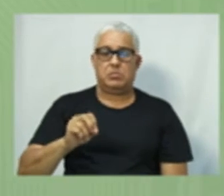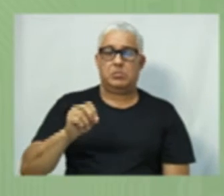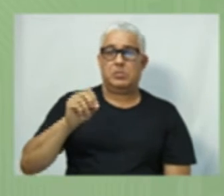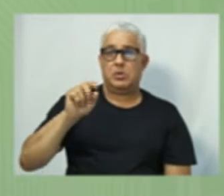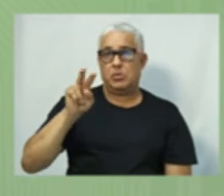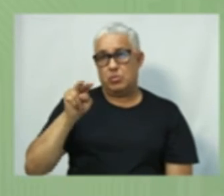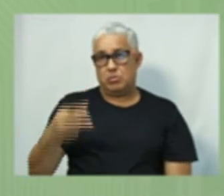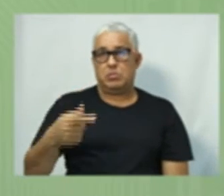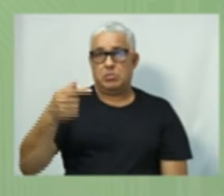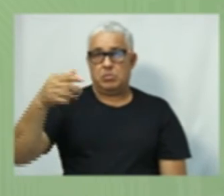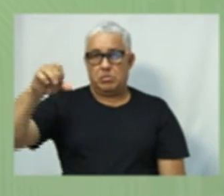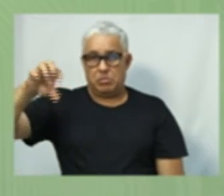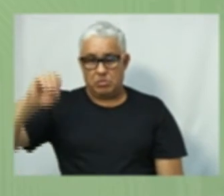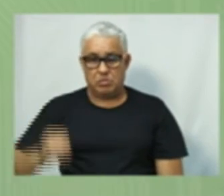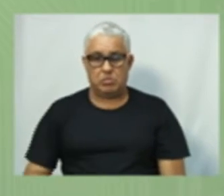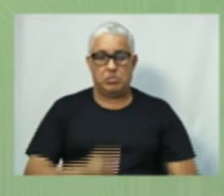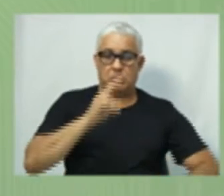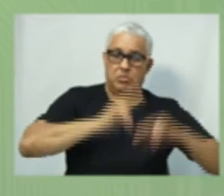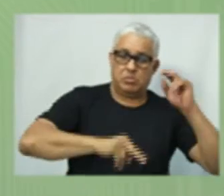2.790. Junho,